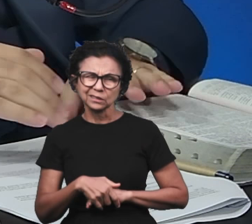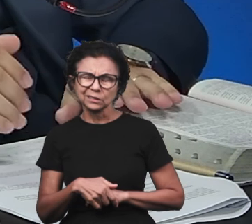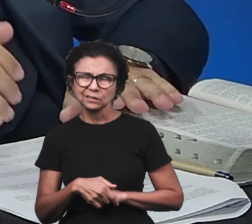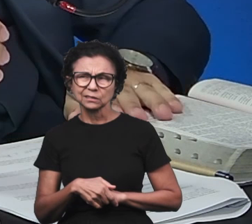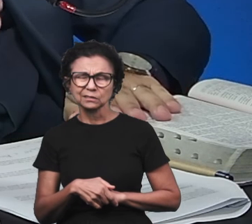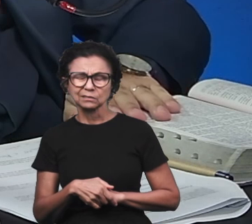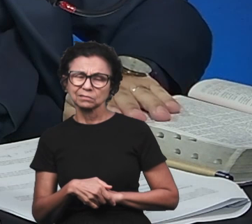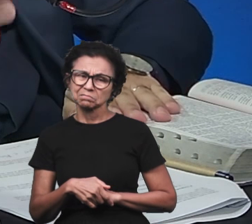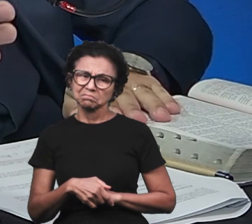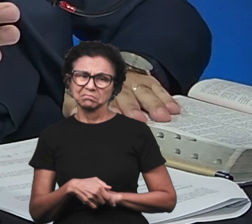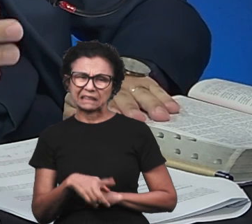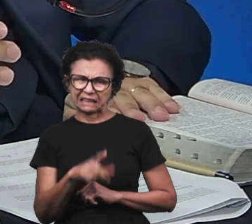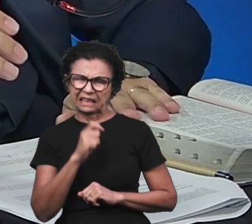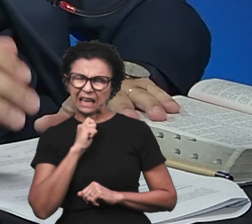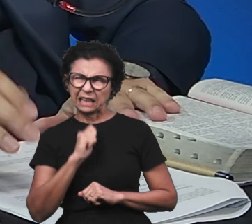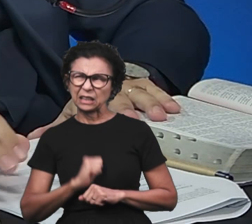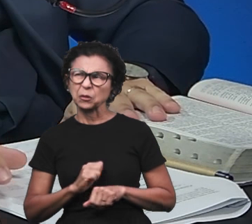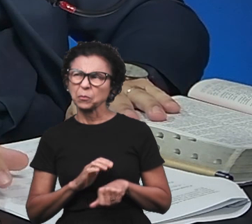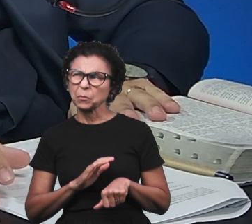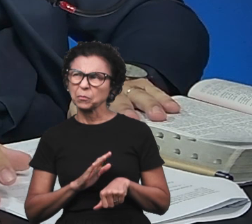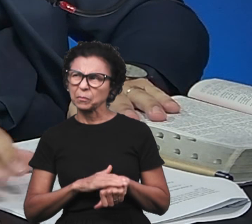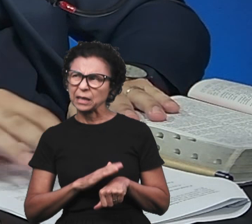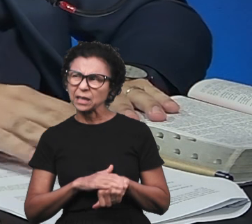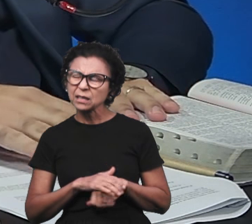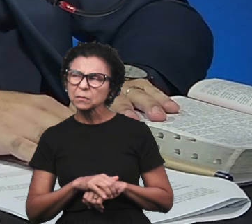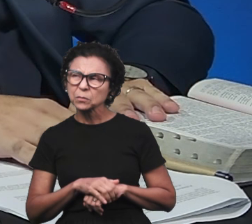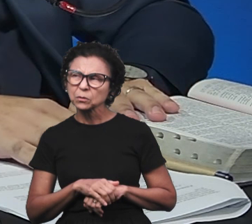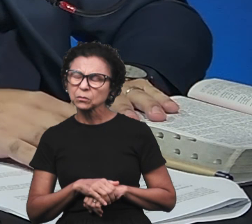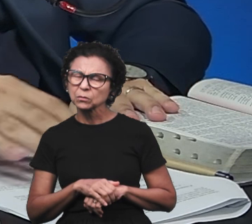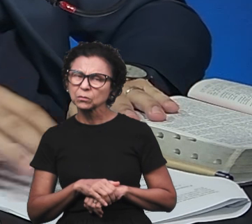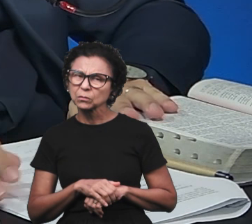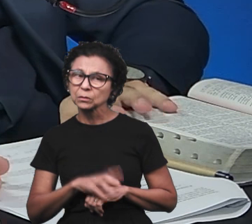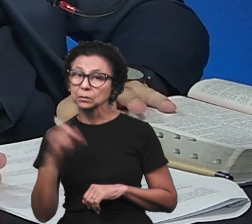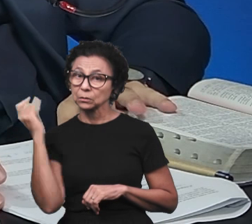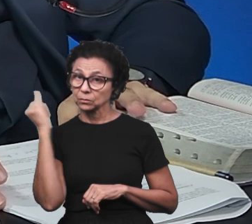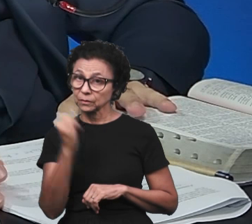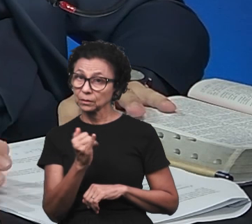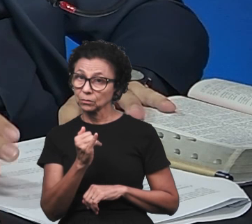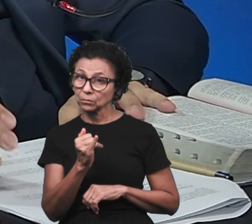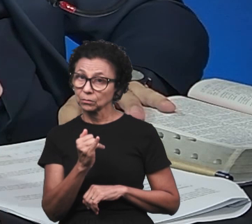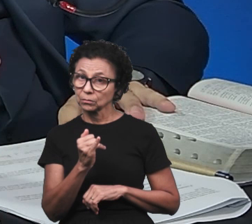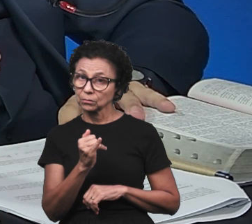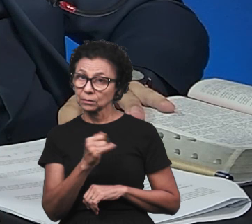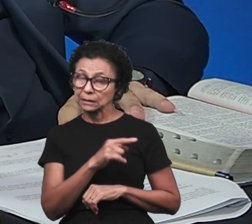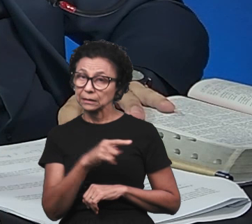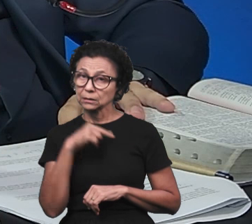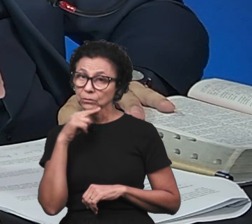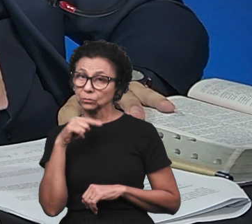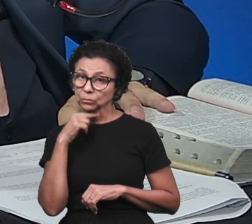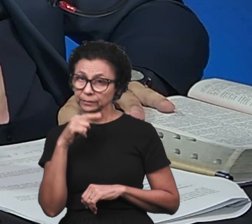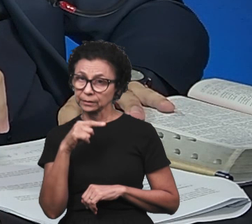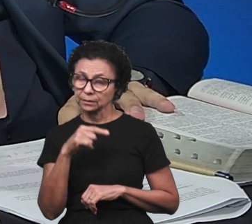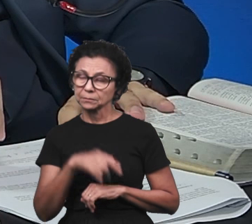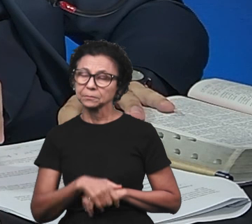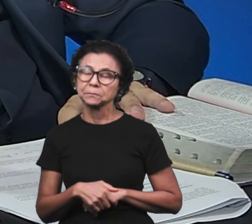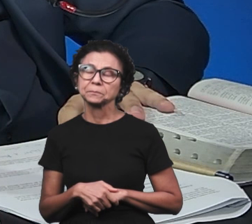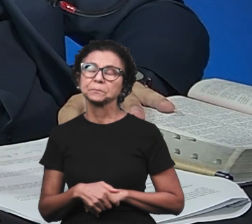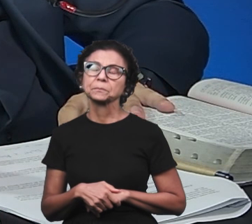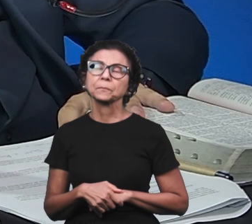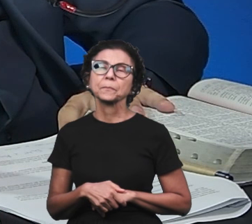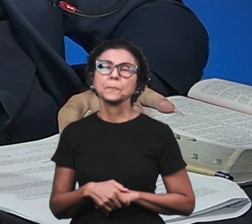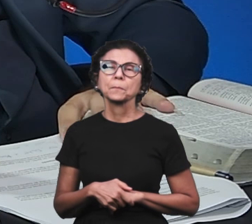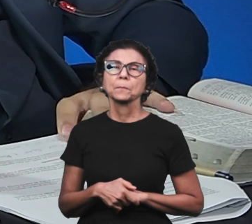é. Mesmo Deus dizendo, ainda havia um questionamento. Aqui há alguns aspectos